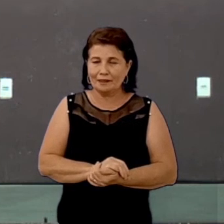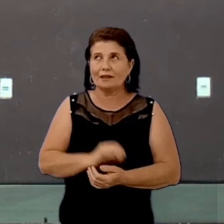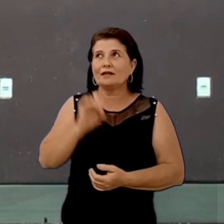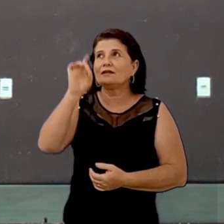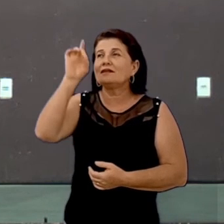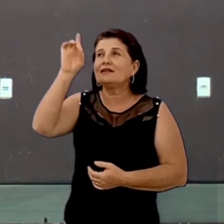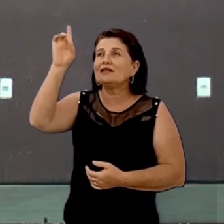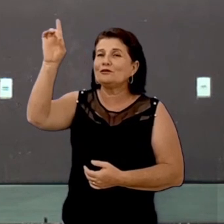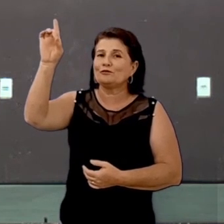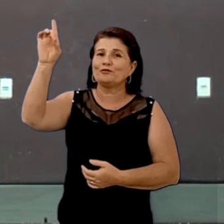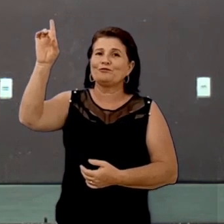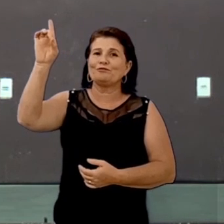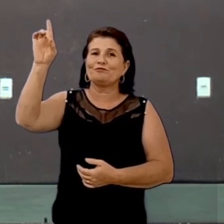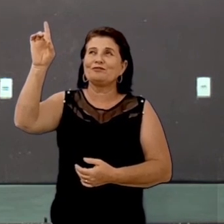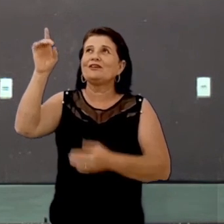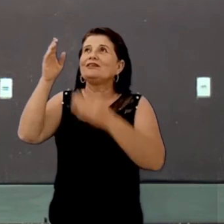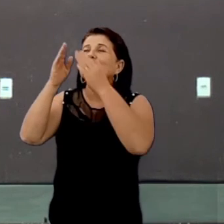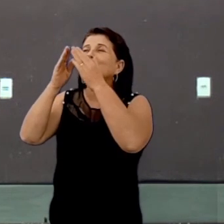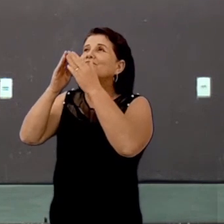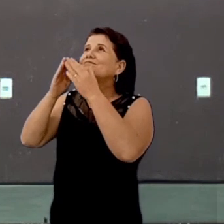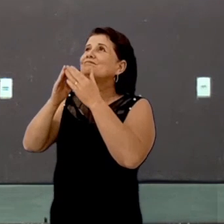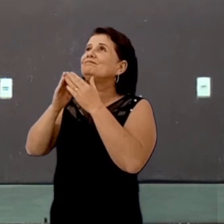Deus, eu te peço,